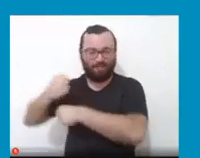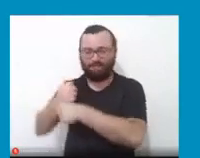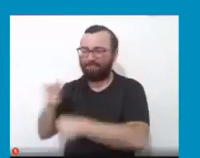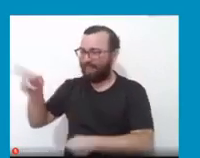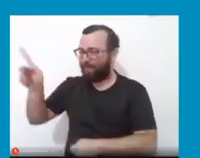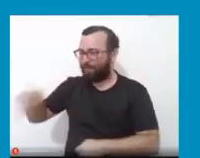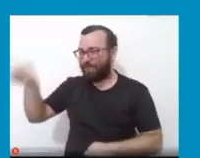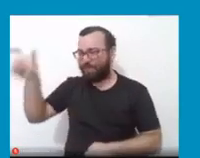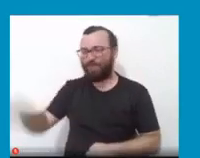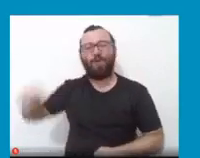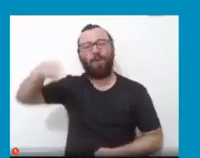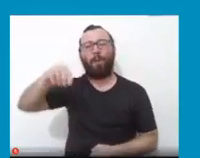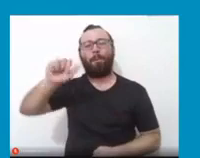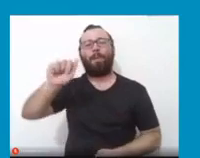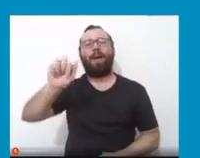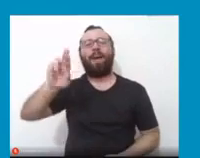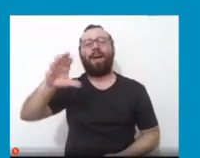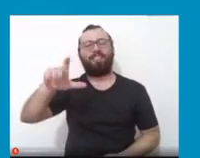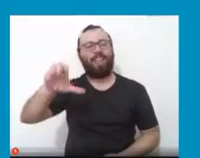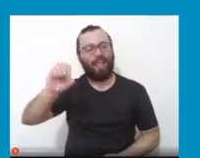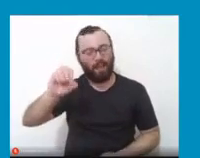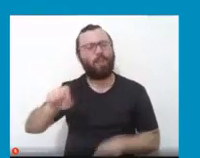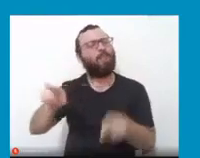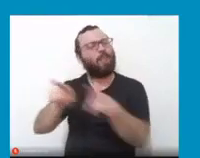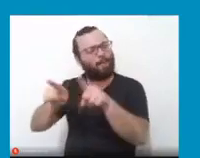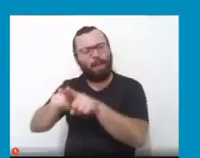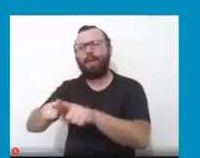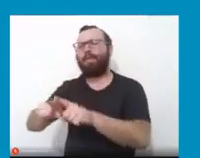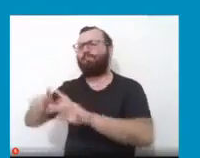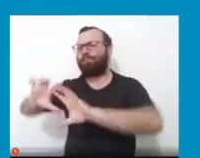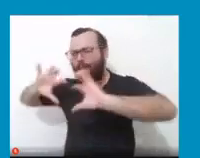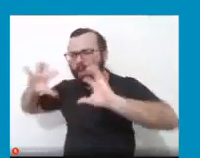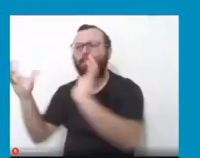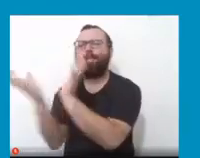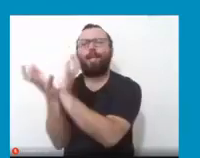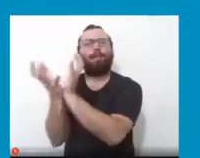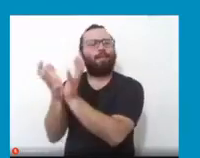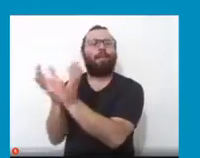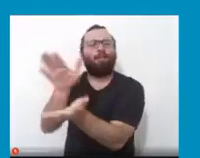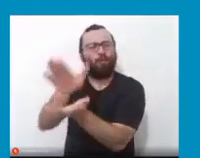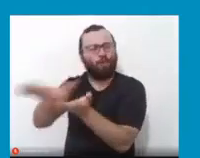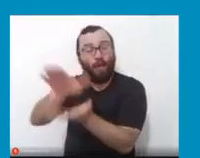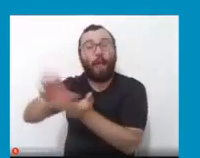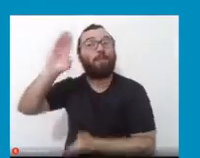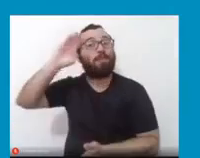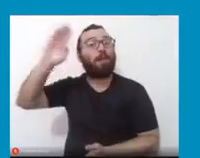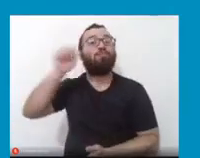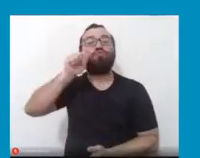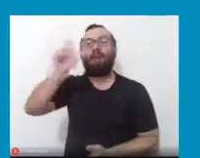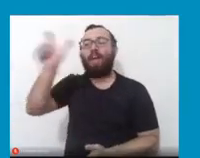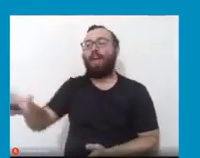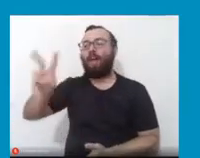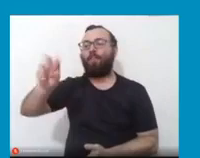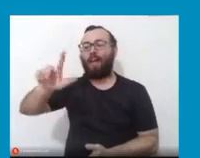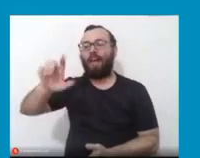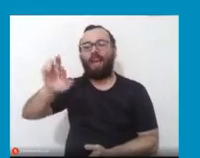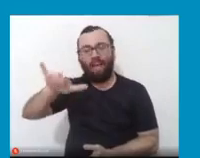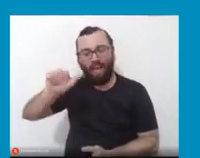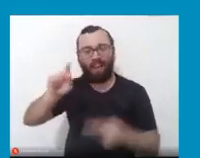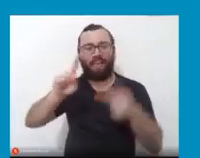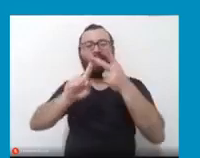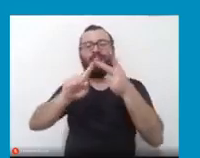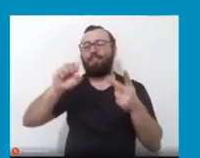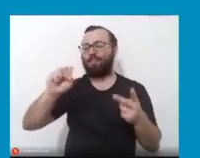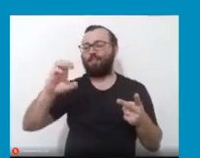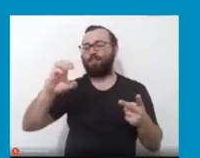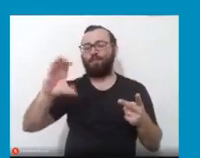Jacques Moraes, e a toda a equipe da editora UFRJ, especialmente a Valéria Batista, a Socorro, todos os